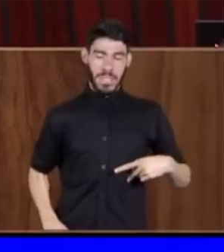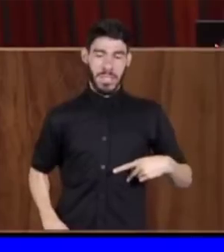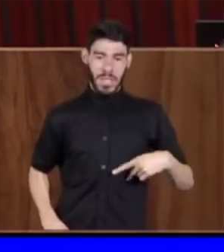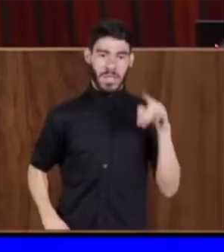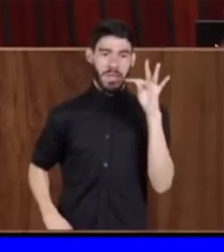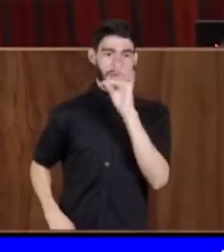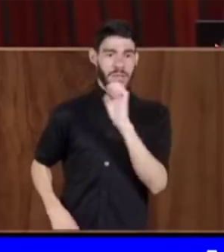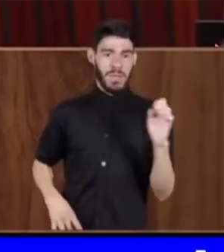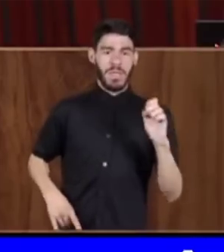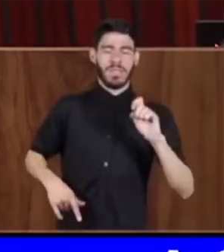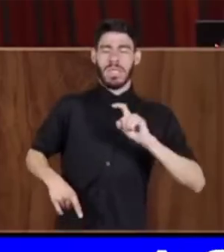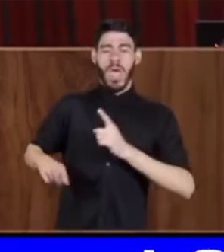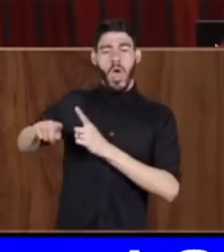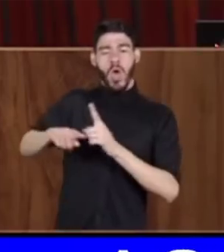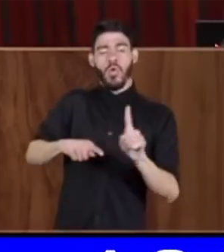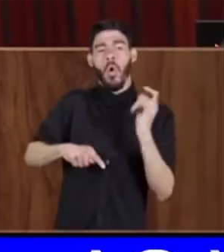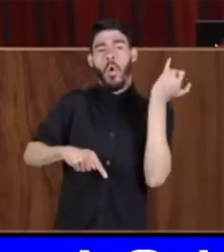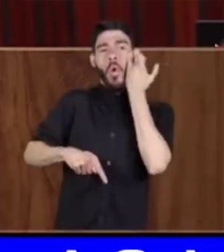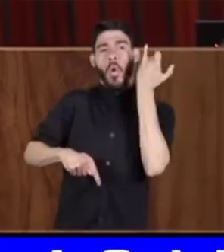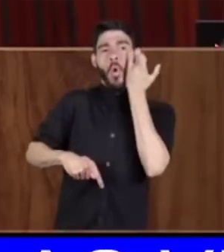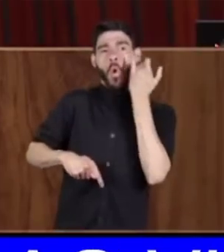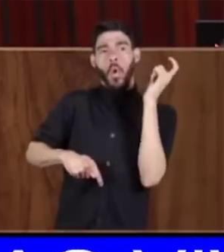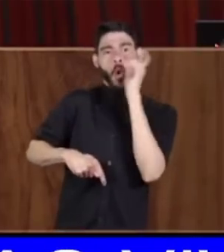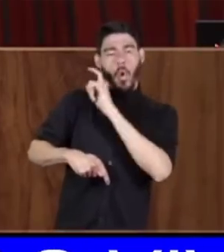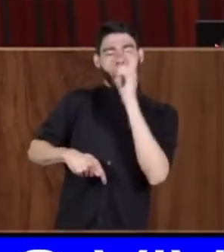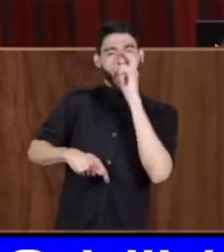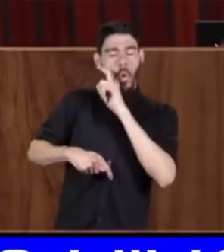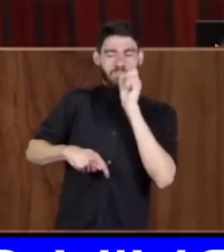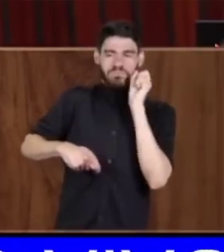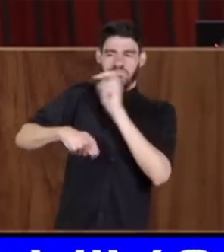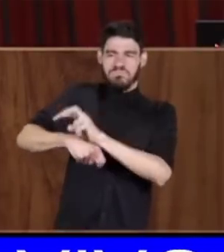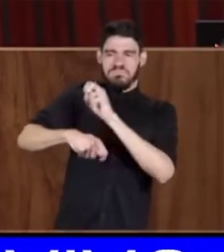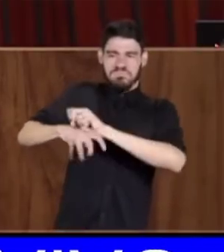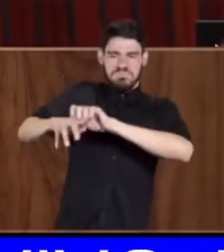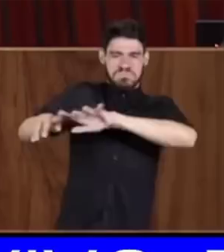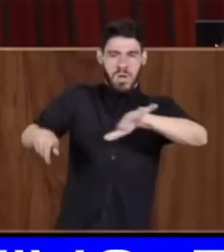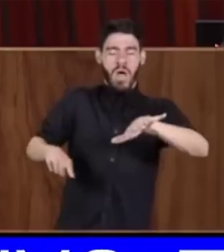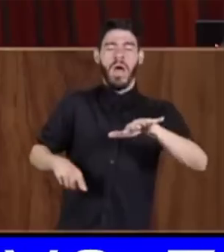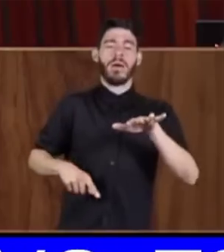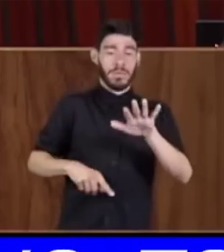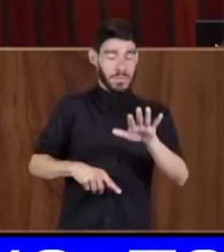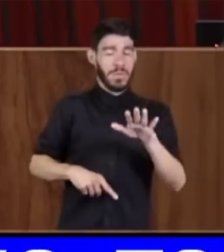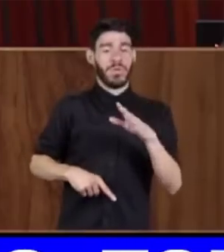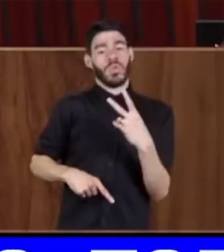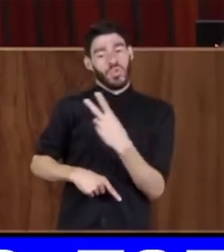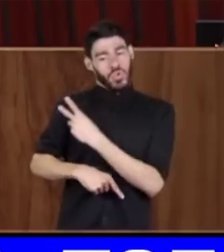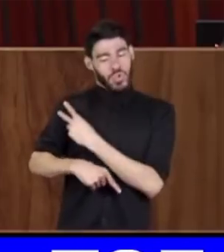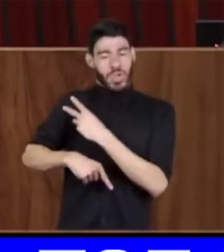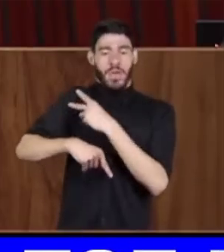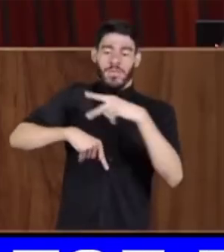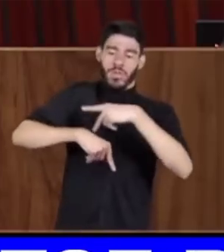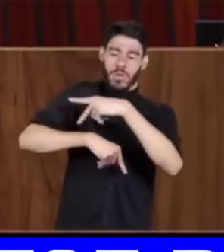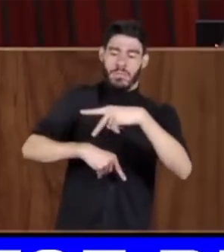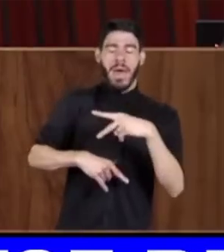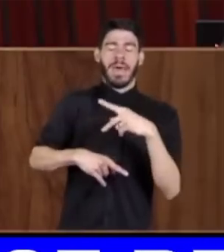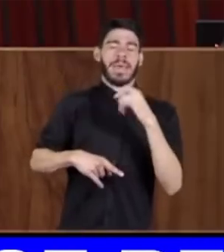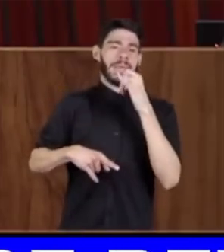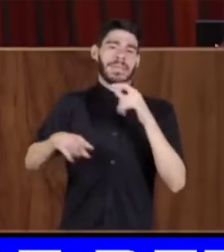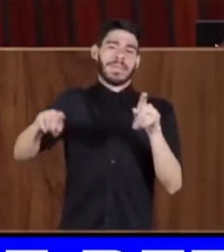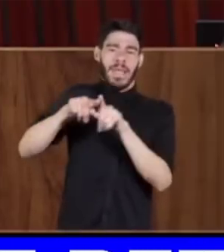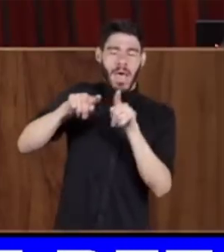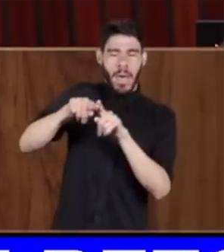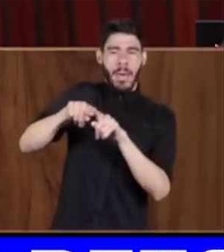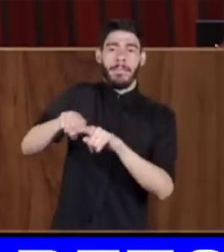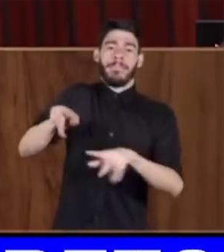contra o vírus da desinformação. A prerrogativa do chefe de Estado, os bens e serviços, inclusive da estatal IBC, e as